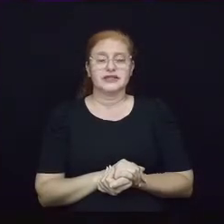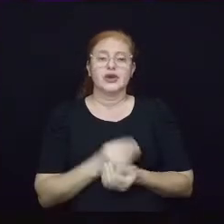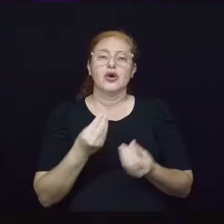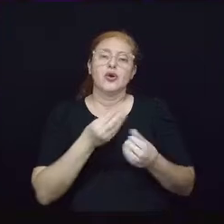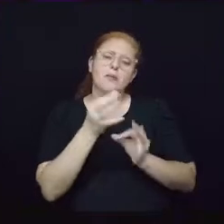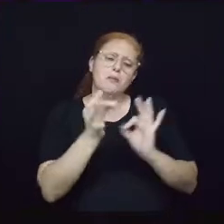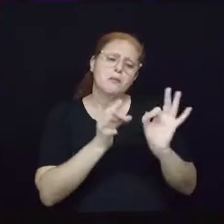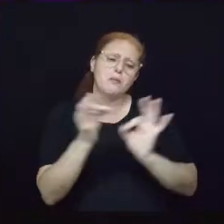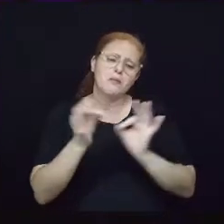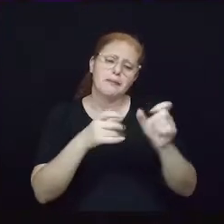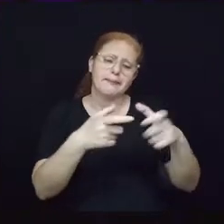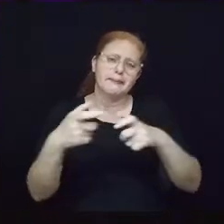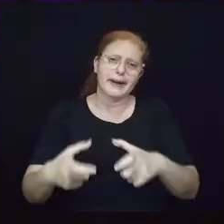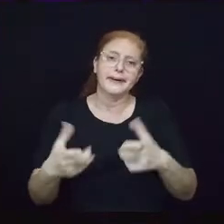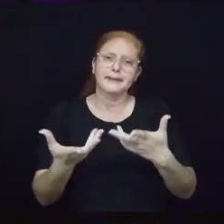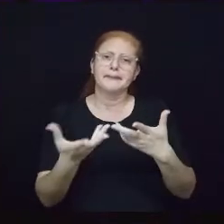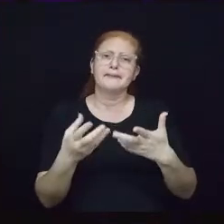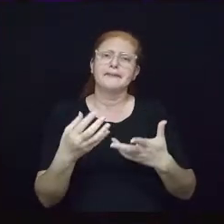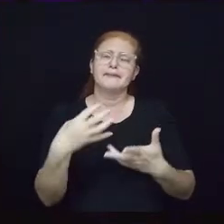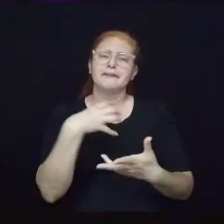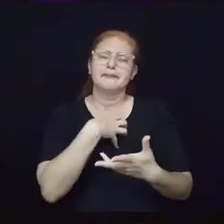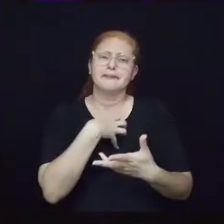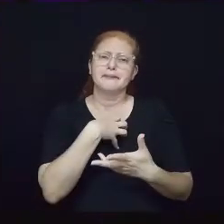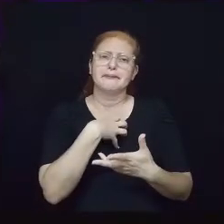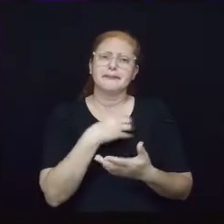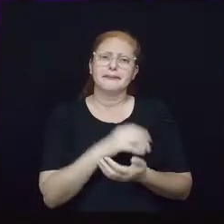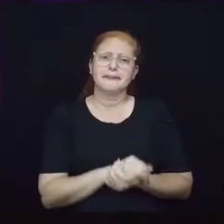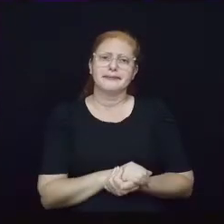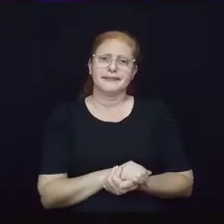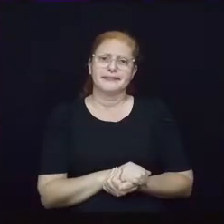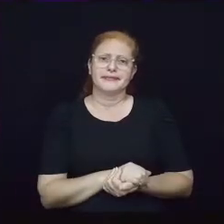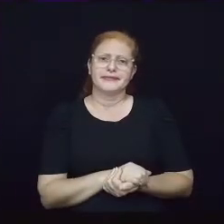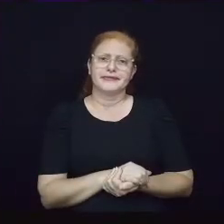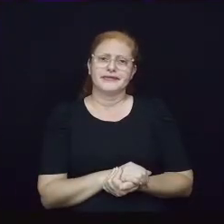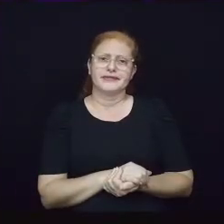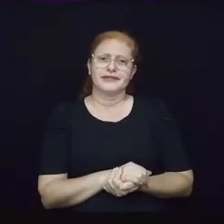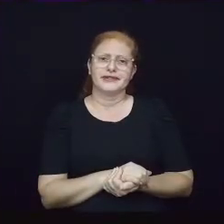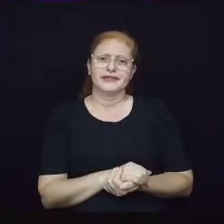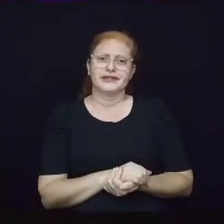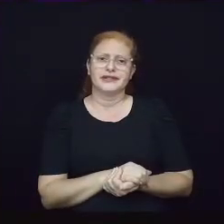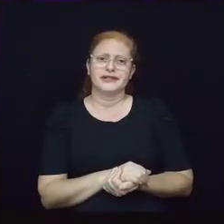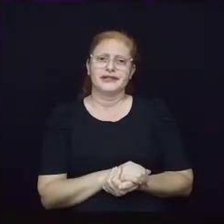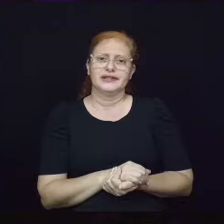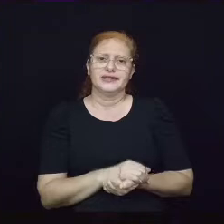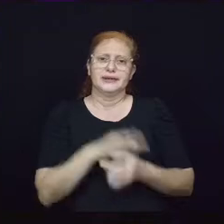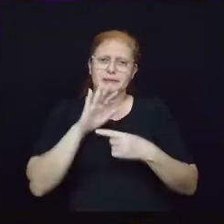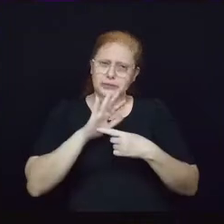no espaço de maneira a sublinhar as peças.